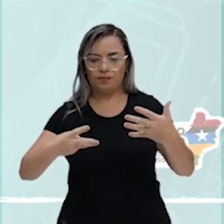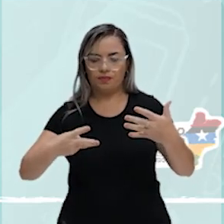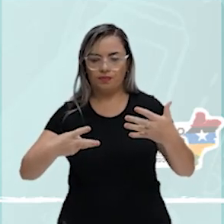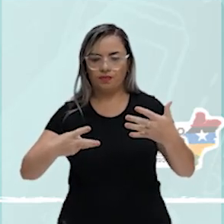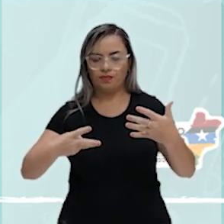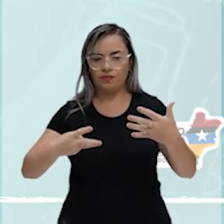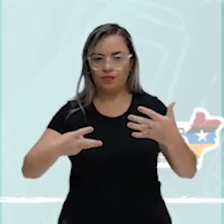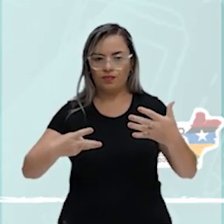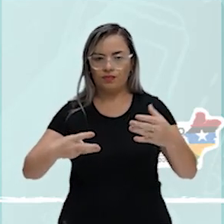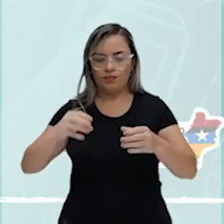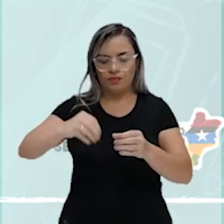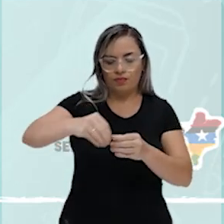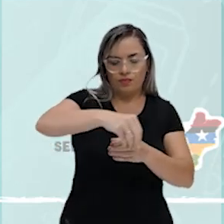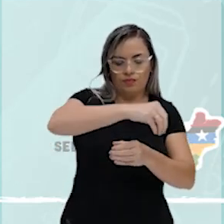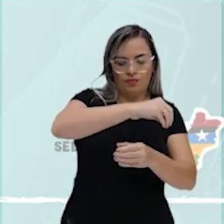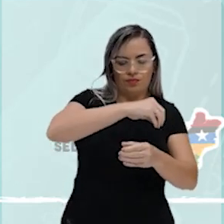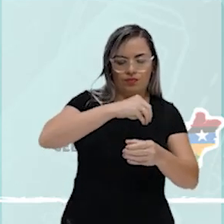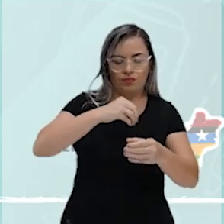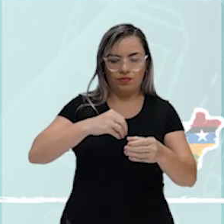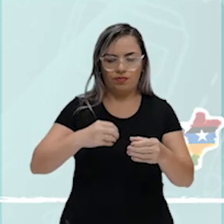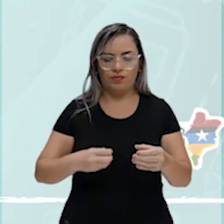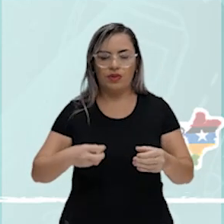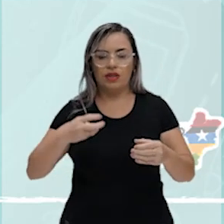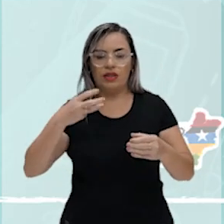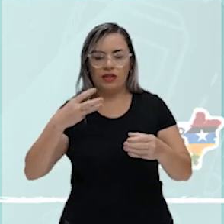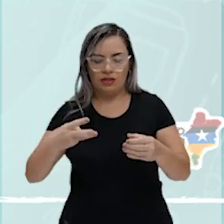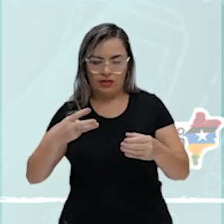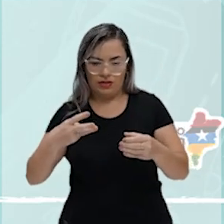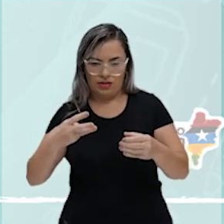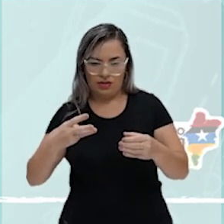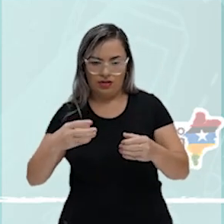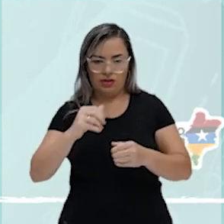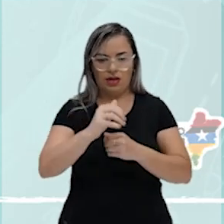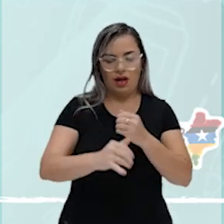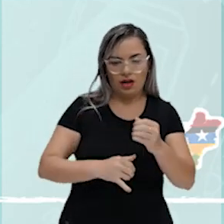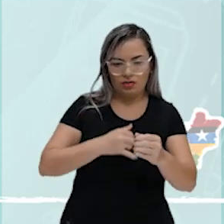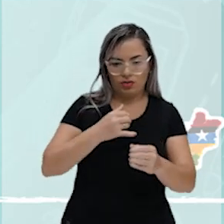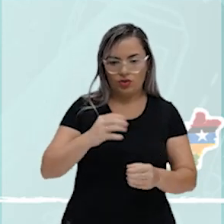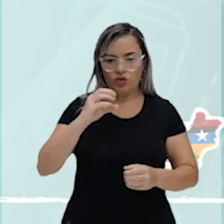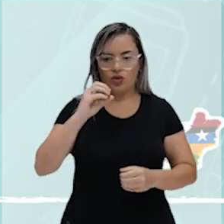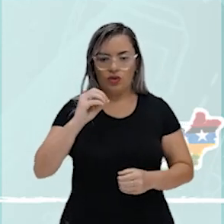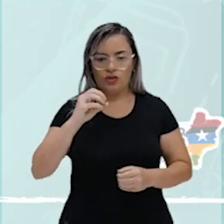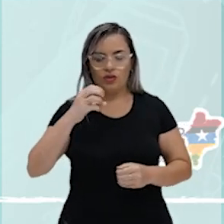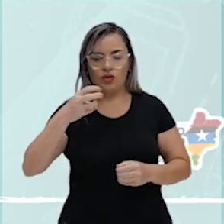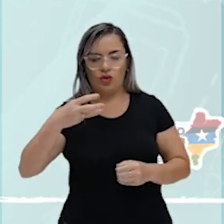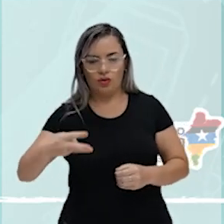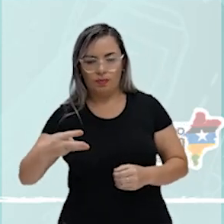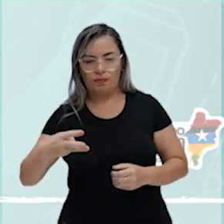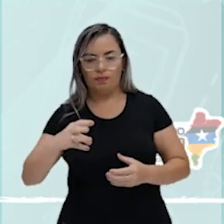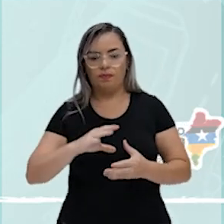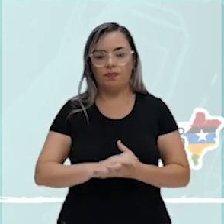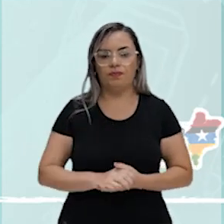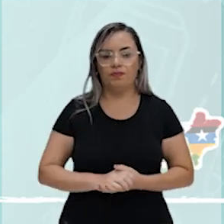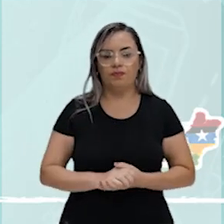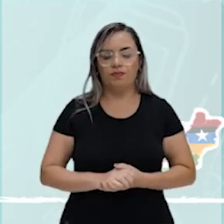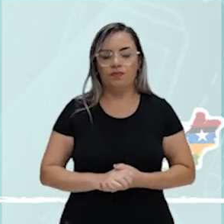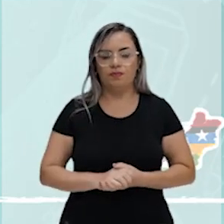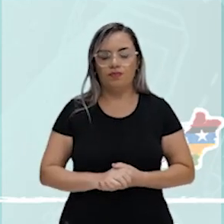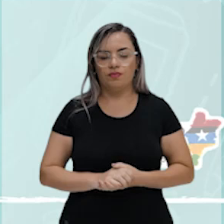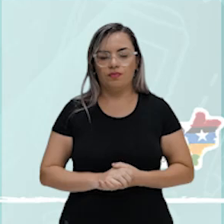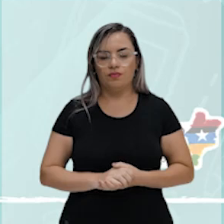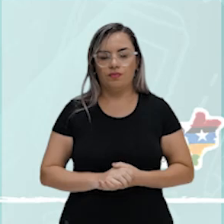é uma molécula formada por 3 átomos de oxigênio, O3, beleza? Então, esse ozônio ele vai formar